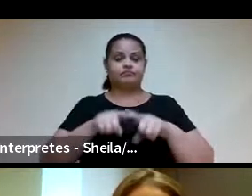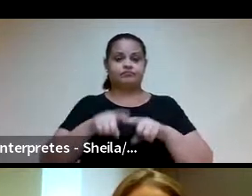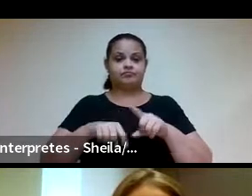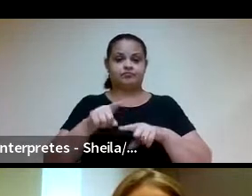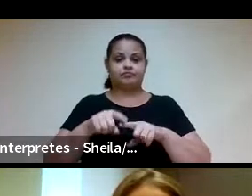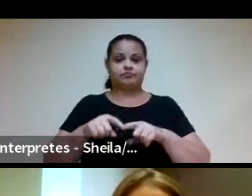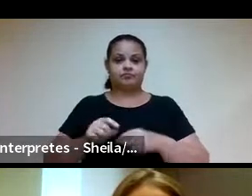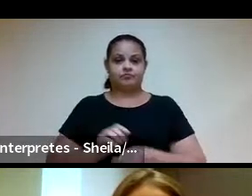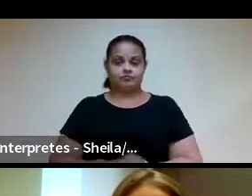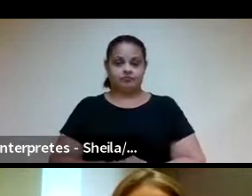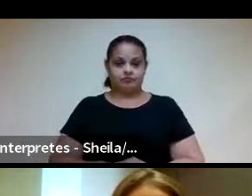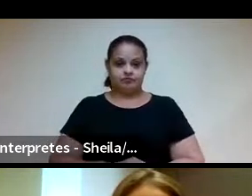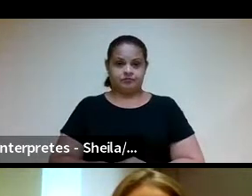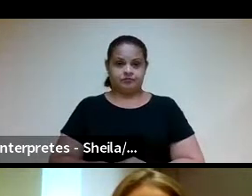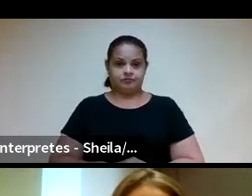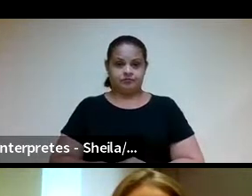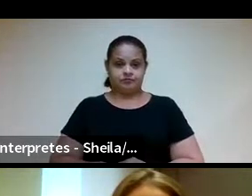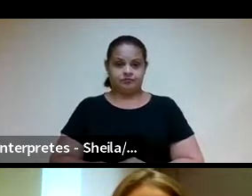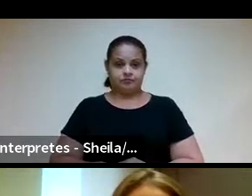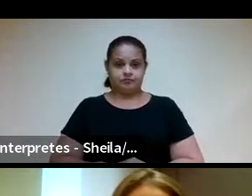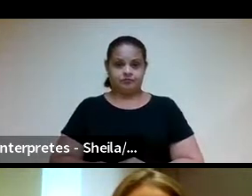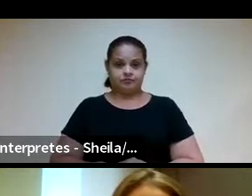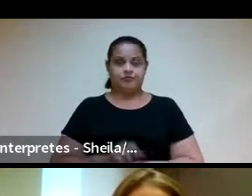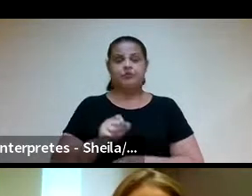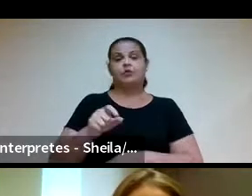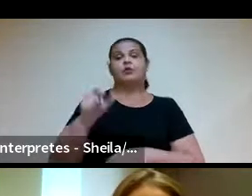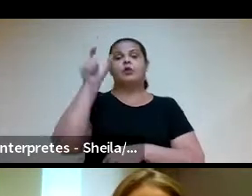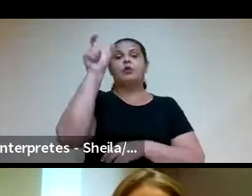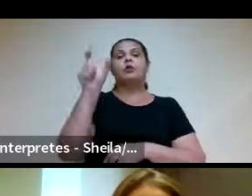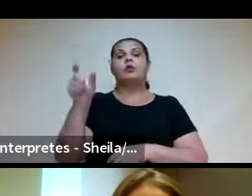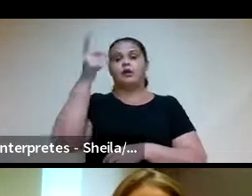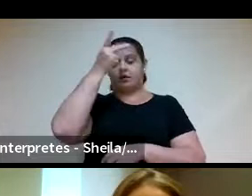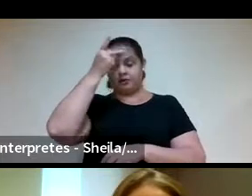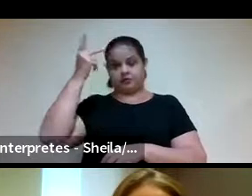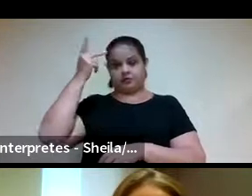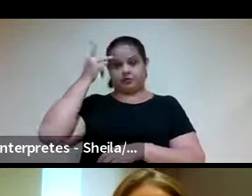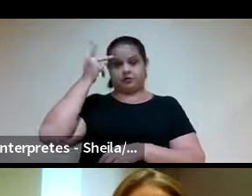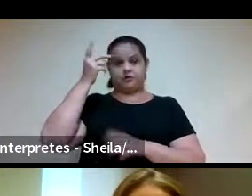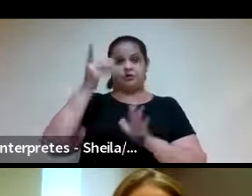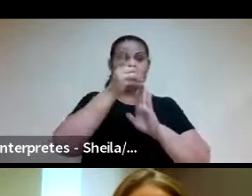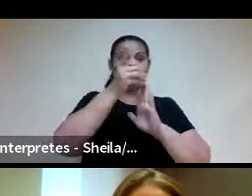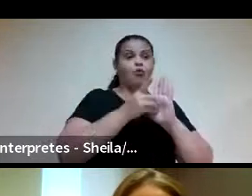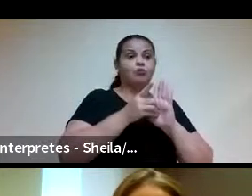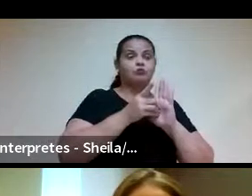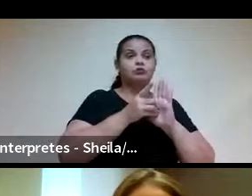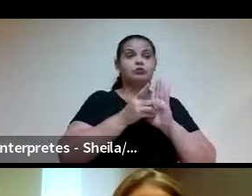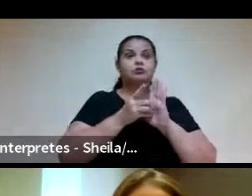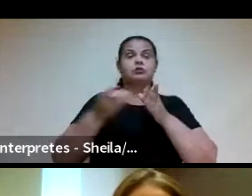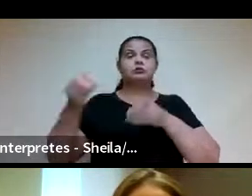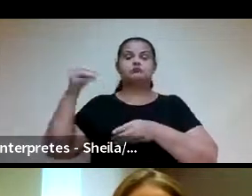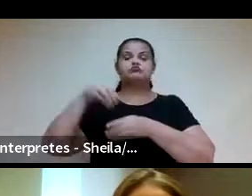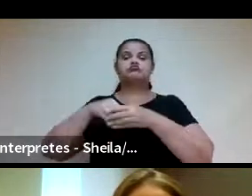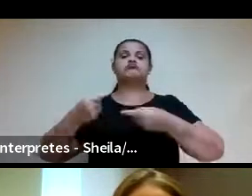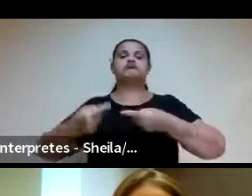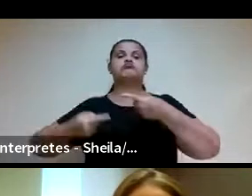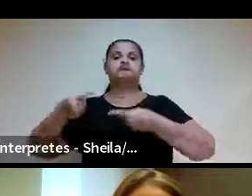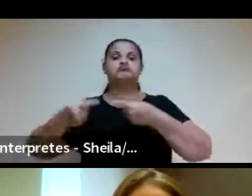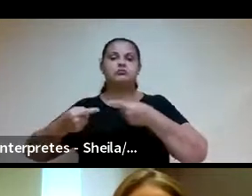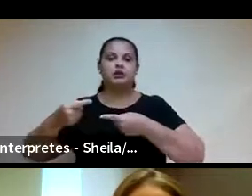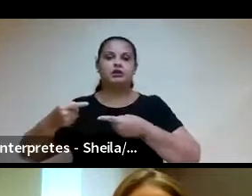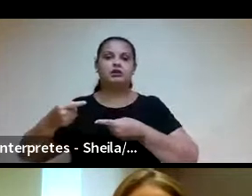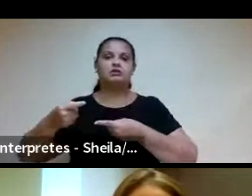embora qualquer cidadão devidamente em gozo dos seus direitos políticos possam oferecer a notícia